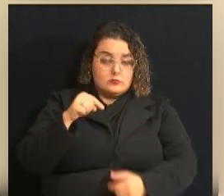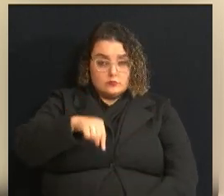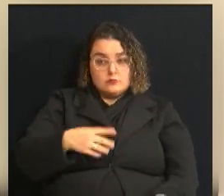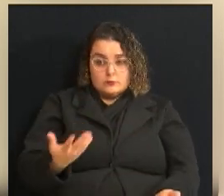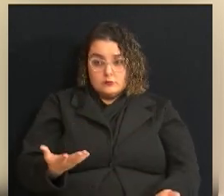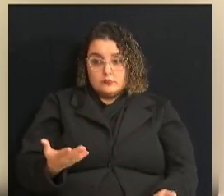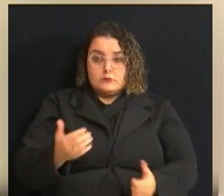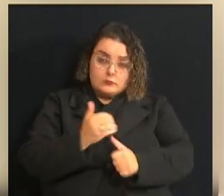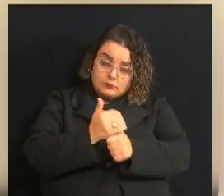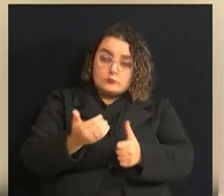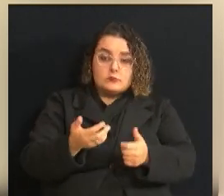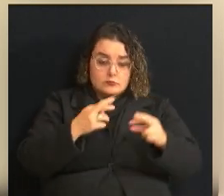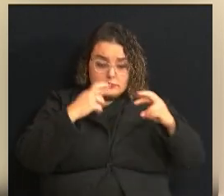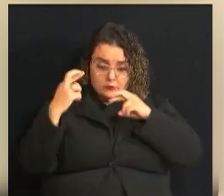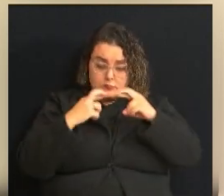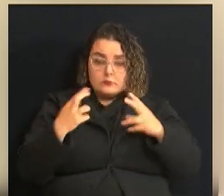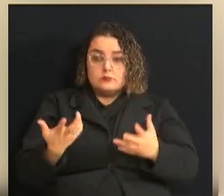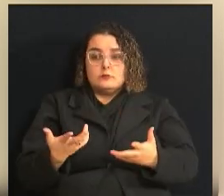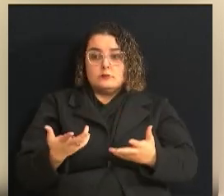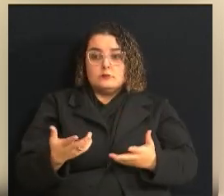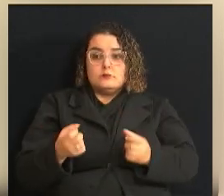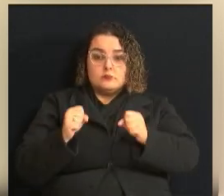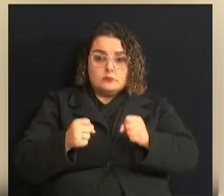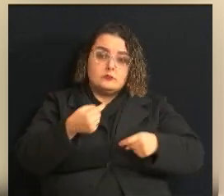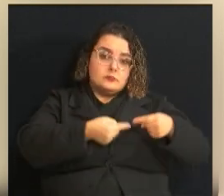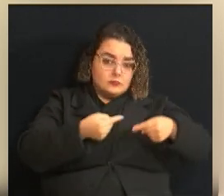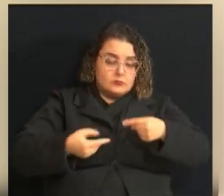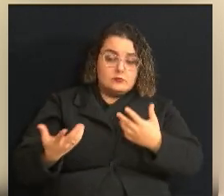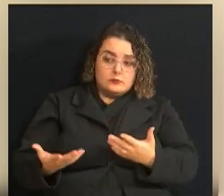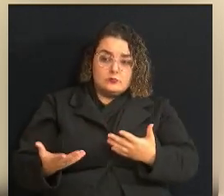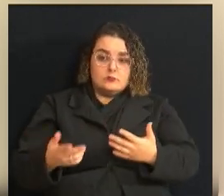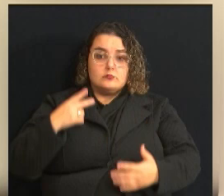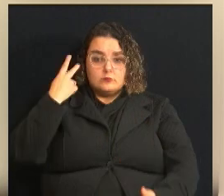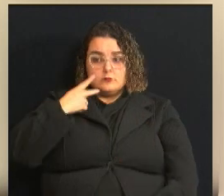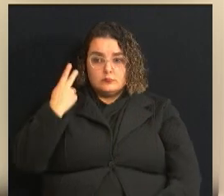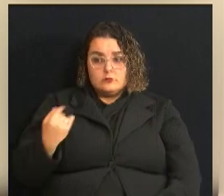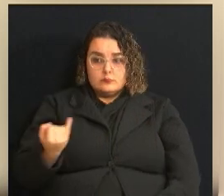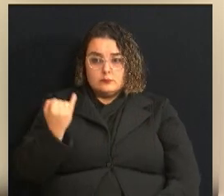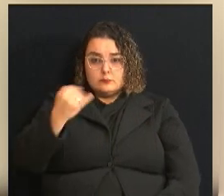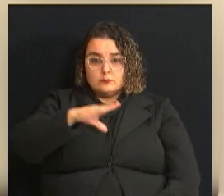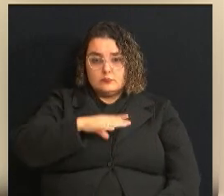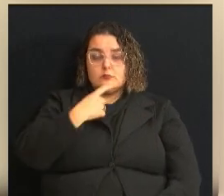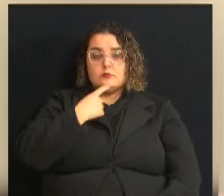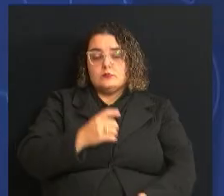para isso, né, para fiscalizar, para poder debater as políticas importantes para o nosso município.